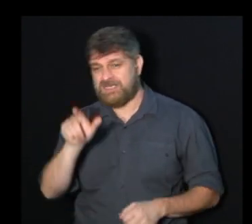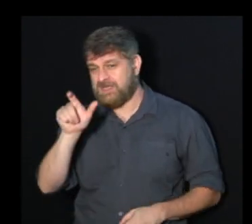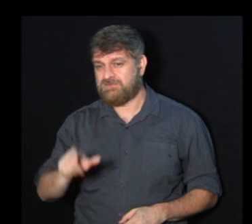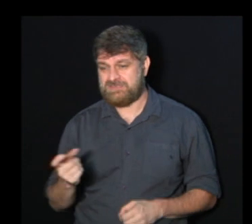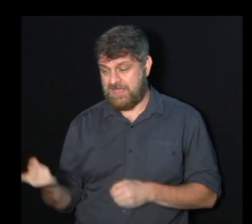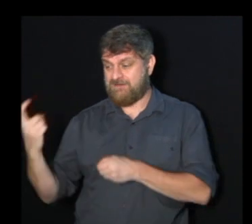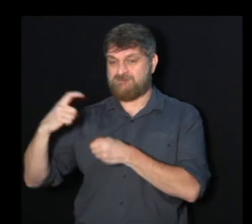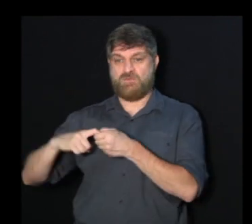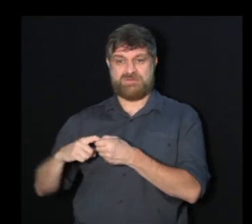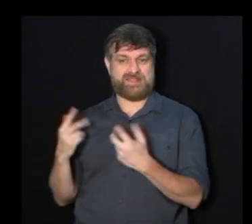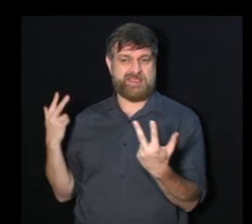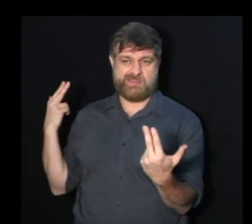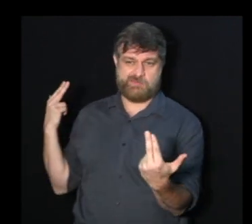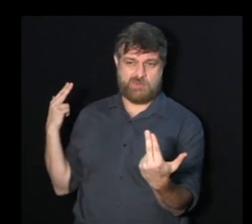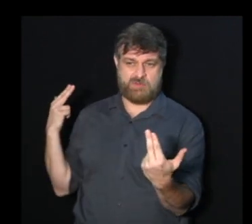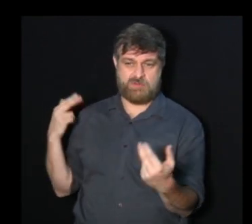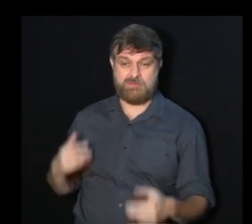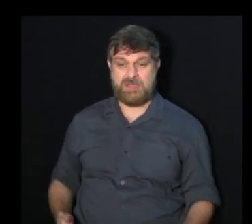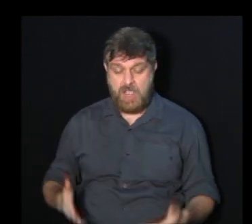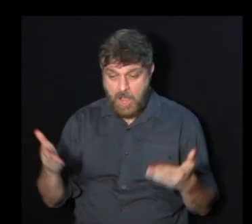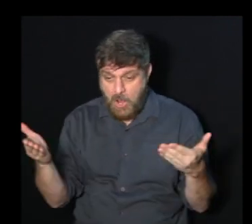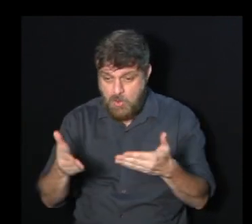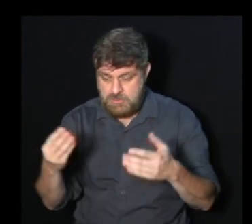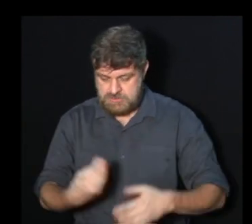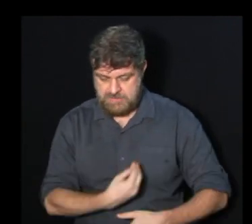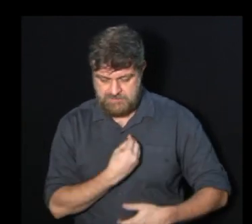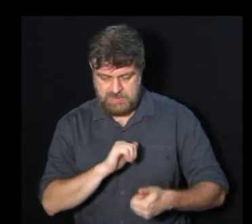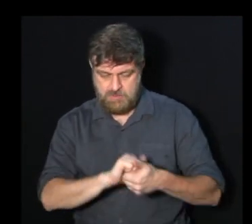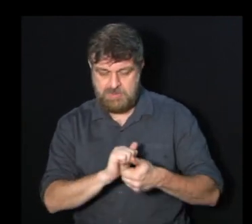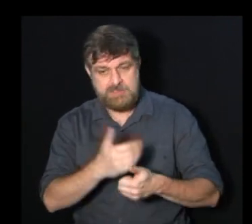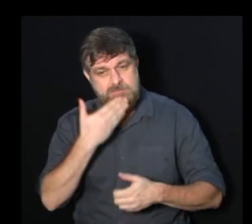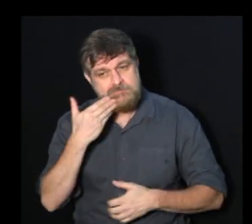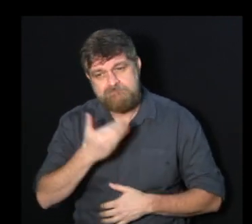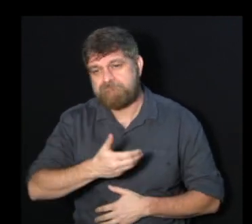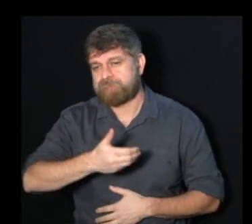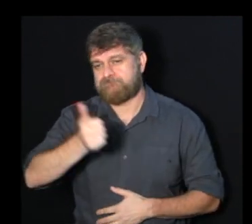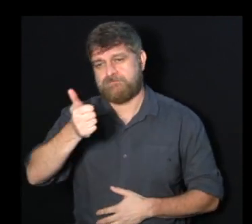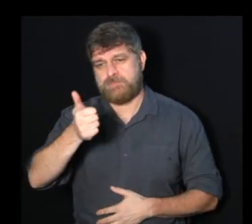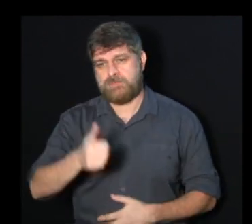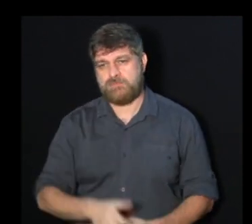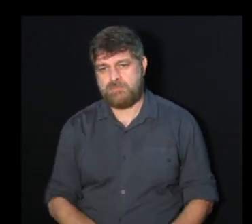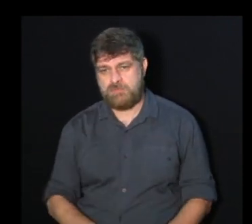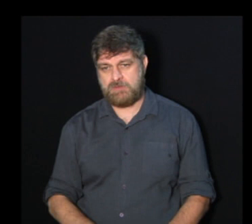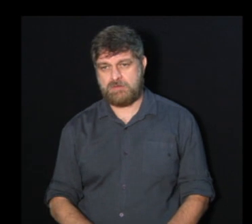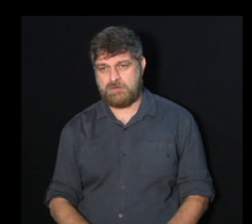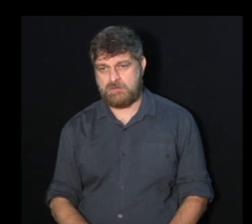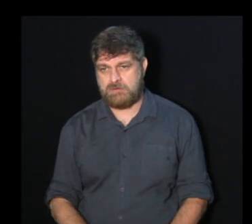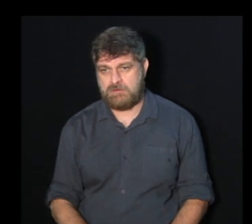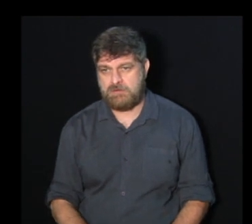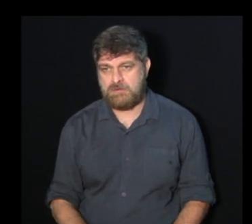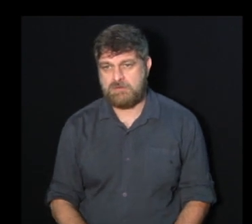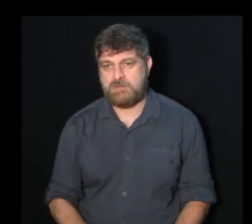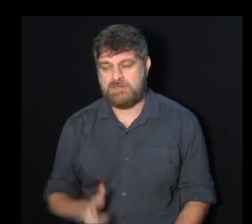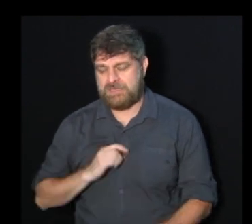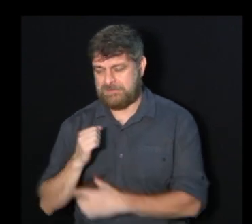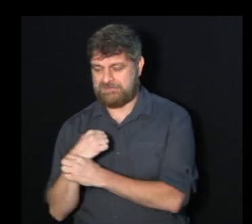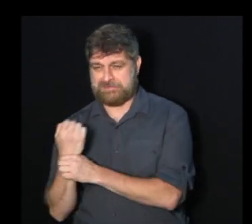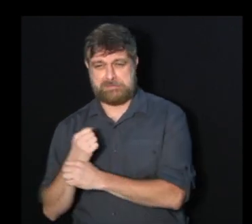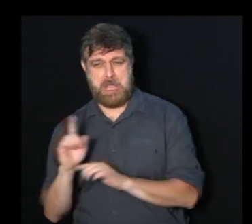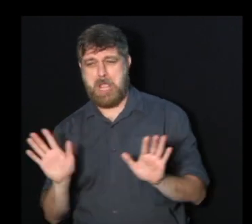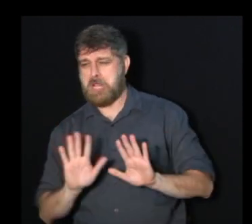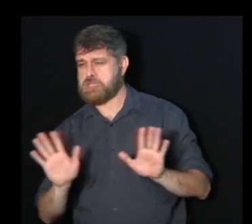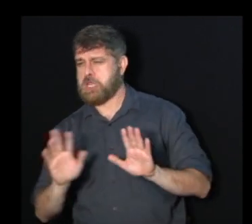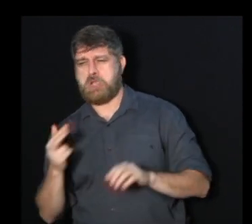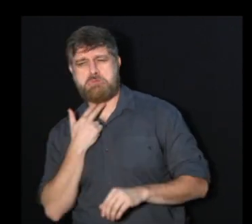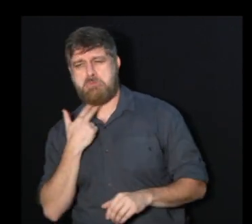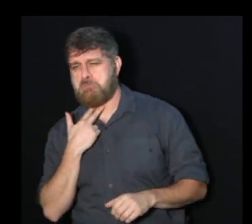devolver o que você era, mas o estado clínico atual tende a melhorar muito. Então, assim, a gente vê isso com os fisioterapeutas falando, mas você não pode